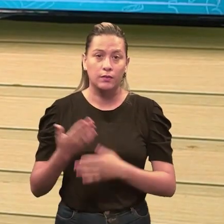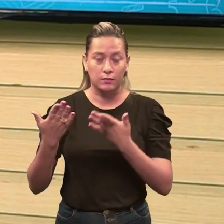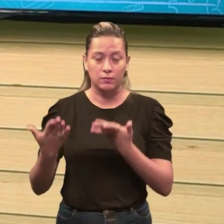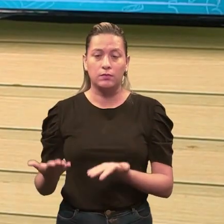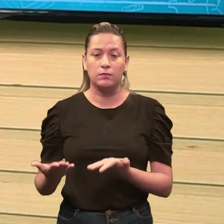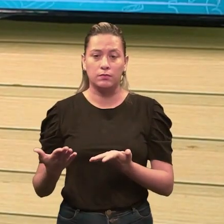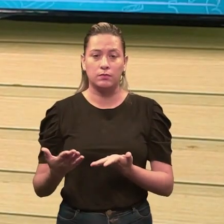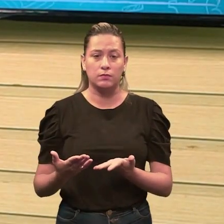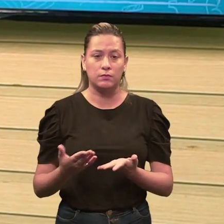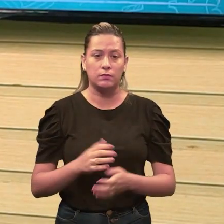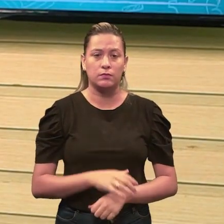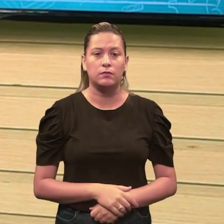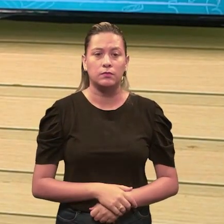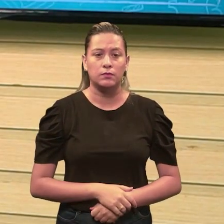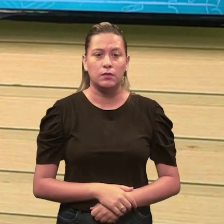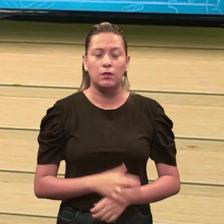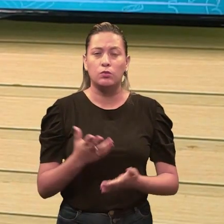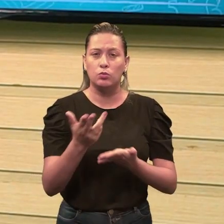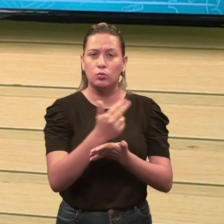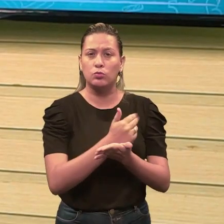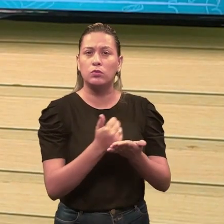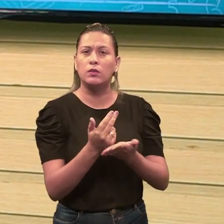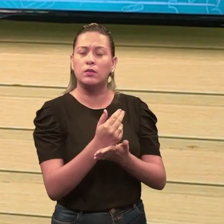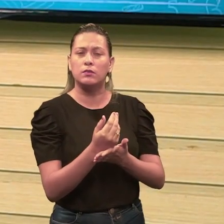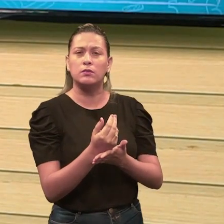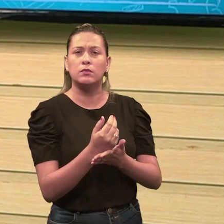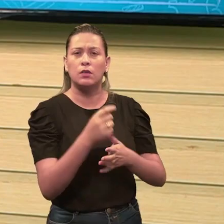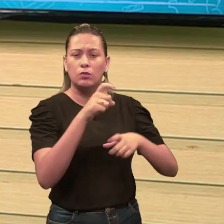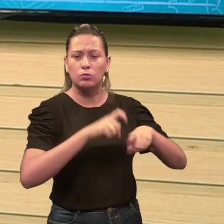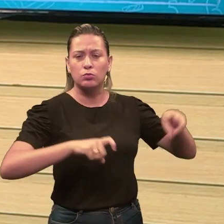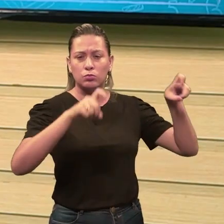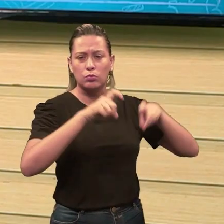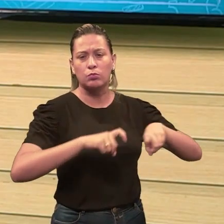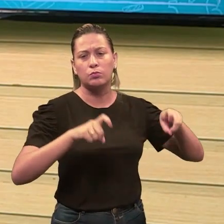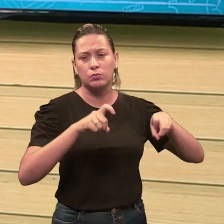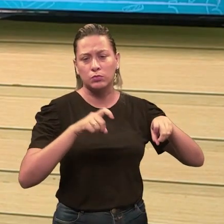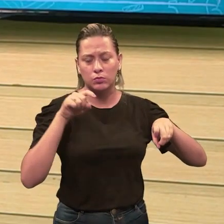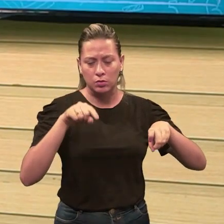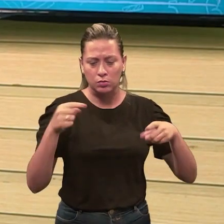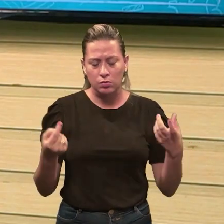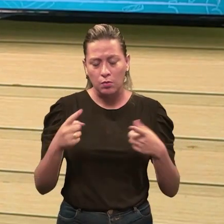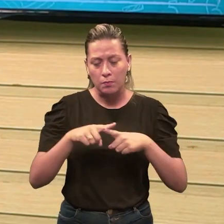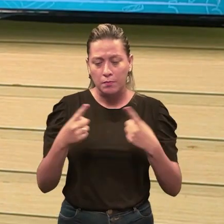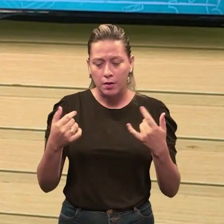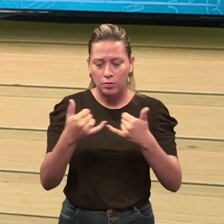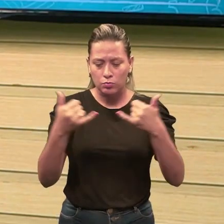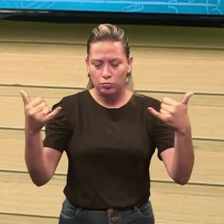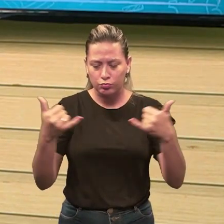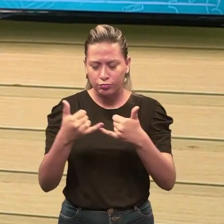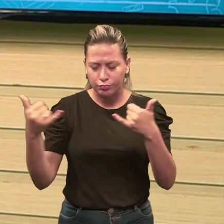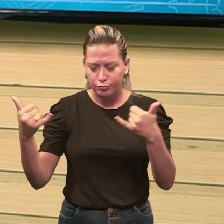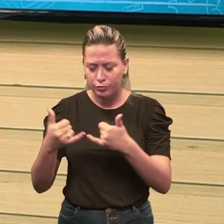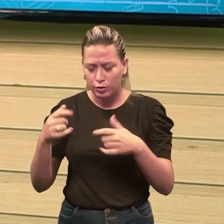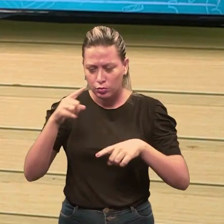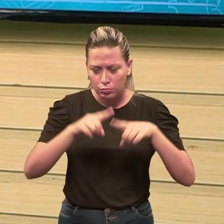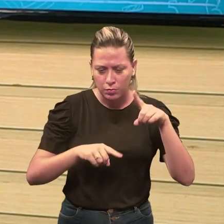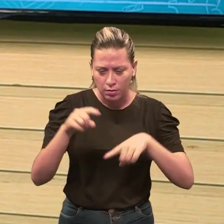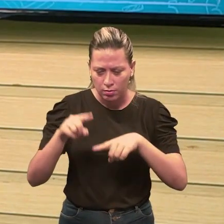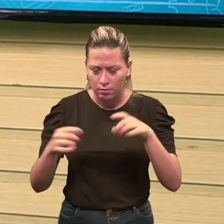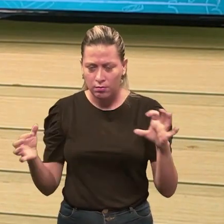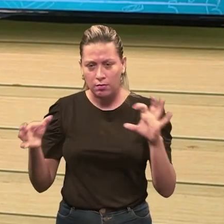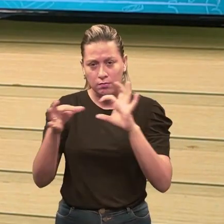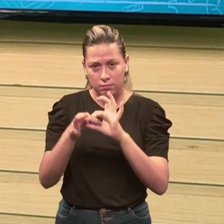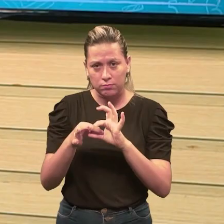se fosse no CAD mesmo um desenho, mas também interligado, com todos eles interligados uns aos outros, né?